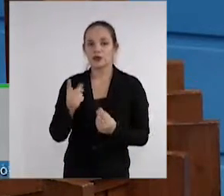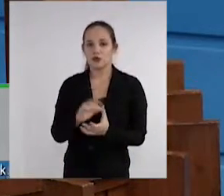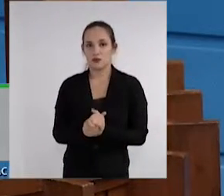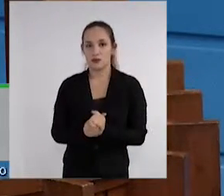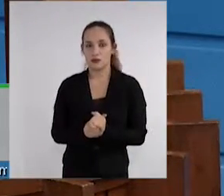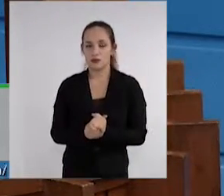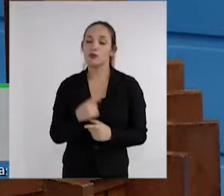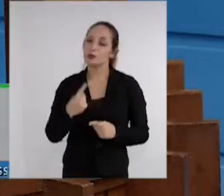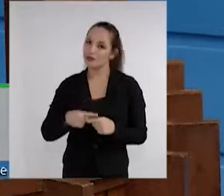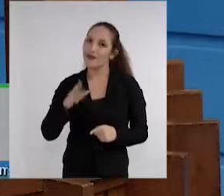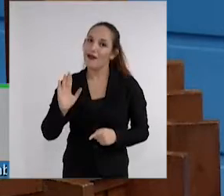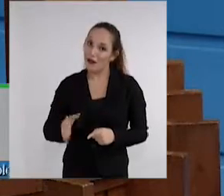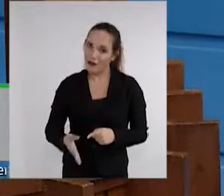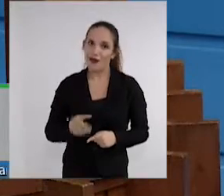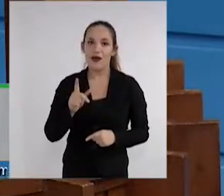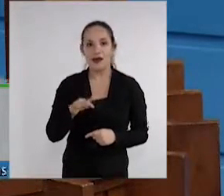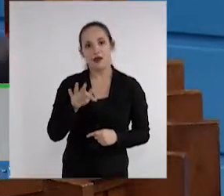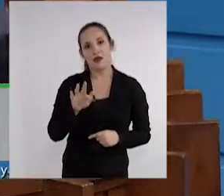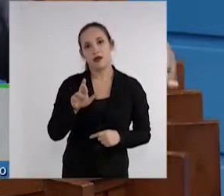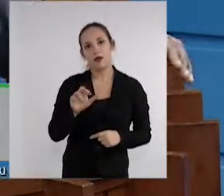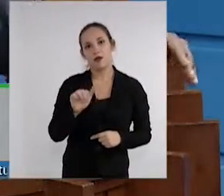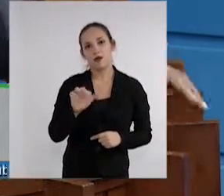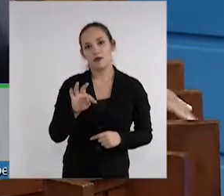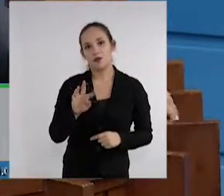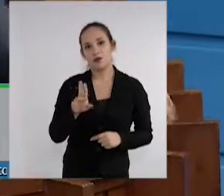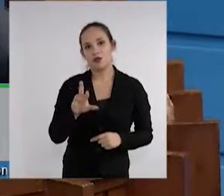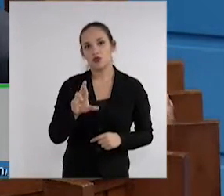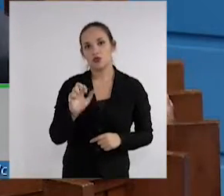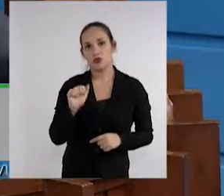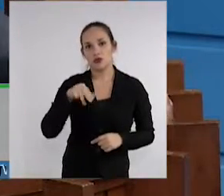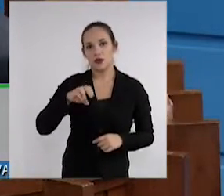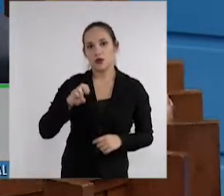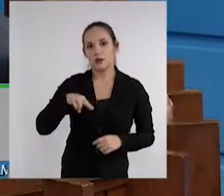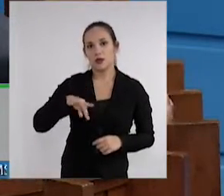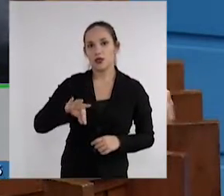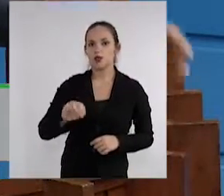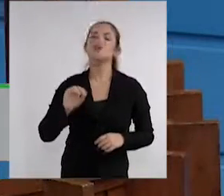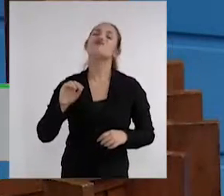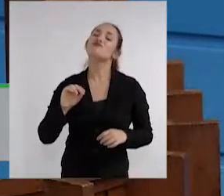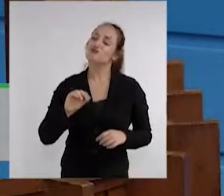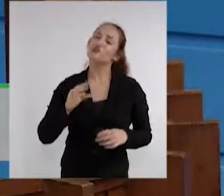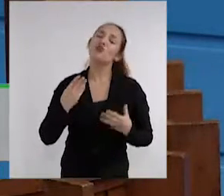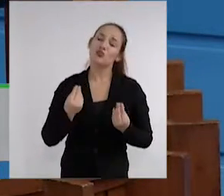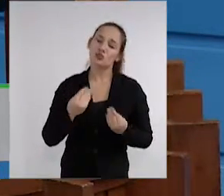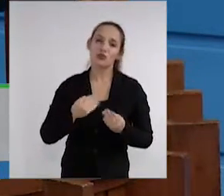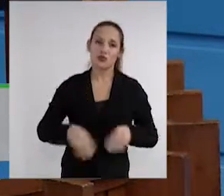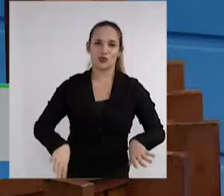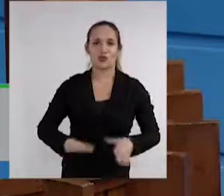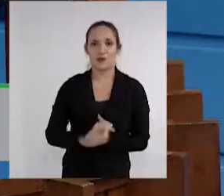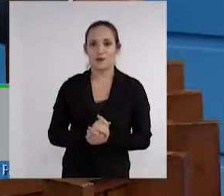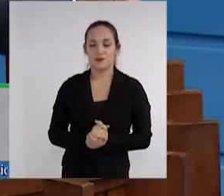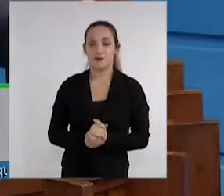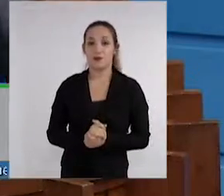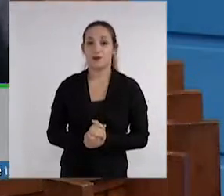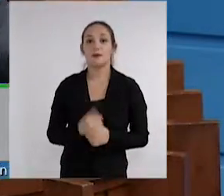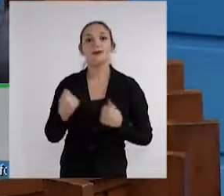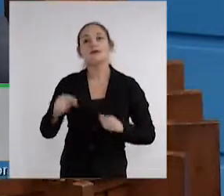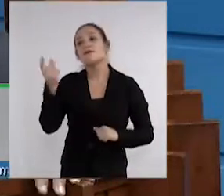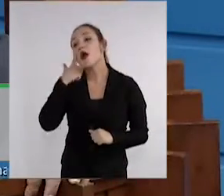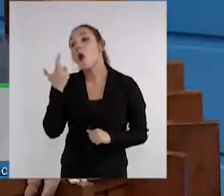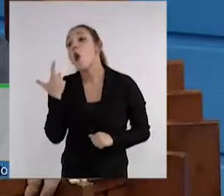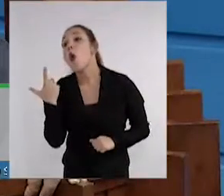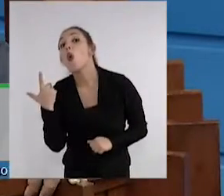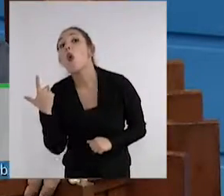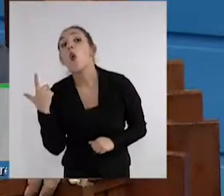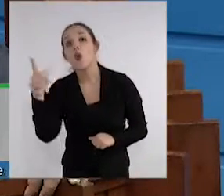como comprovadamente é a extração através do fraturamento hidráulico. Ou que nós possamos explorar outras